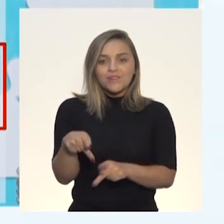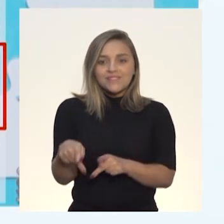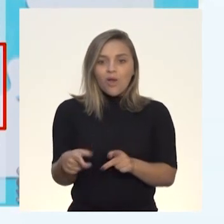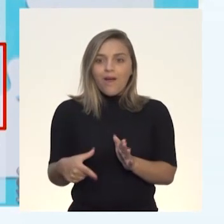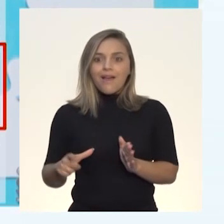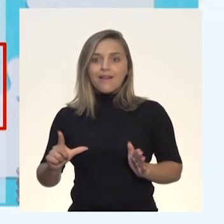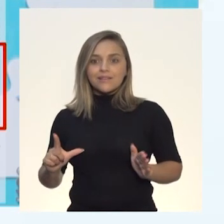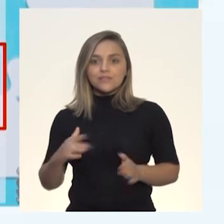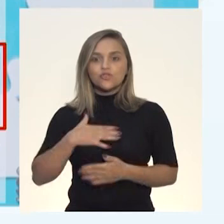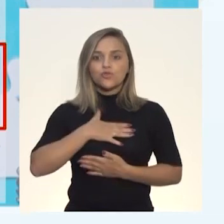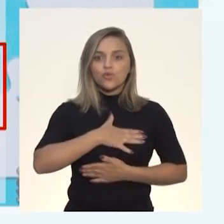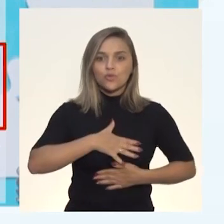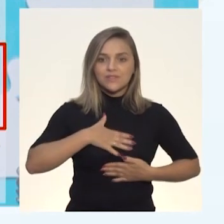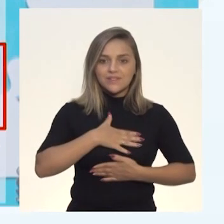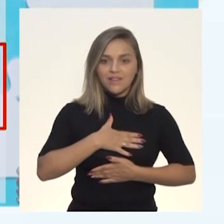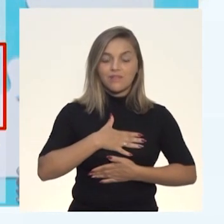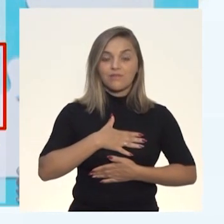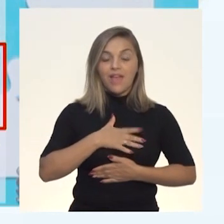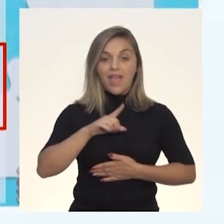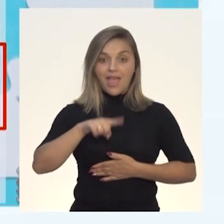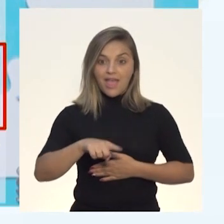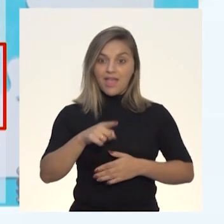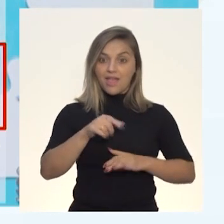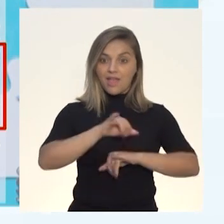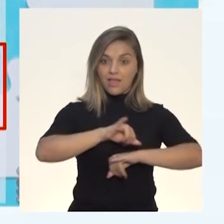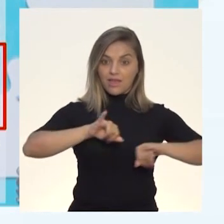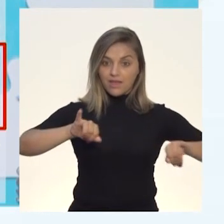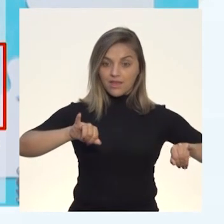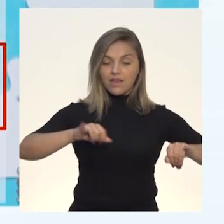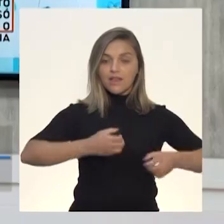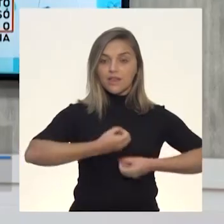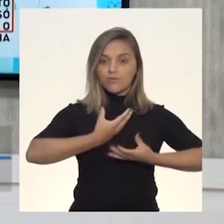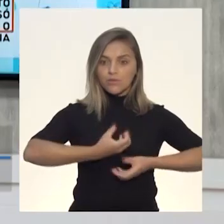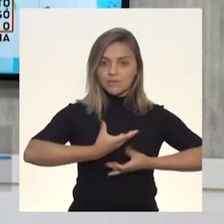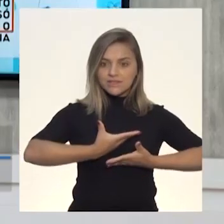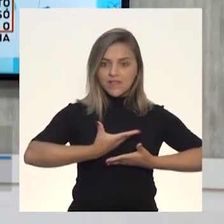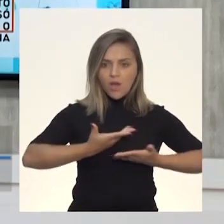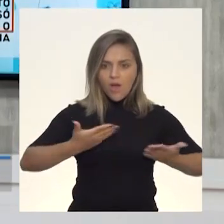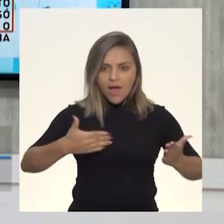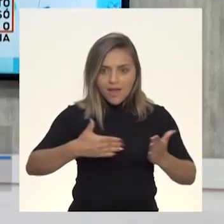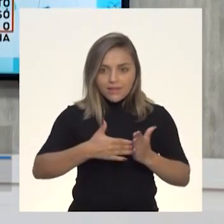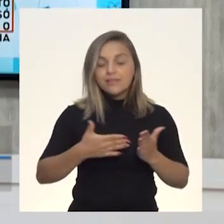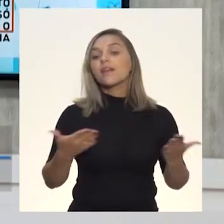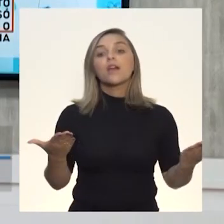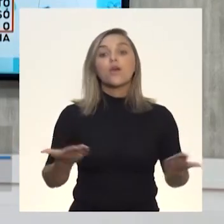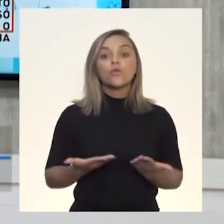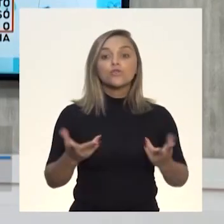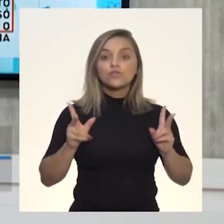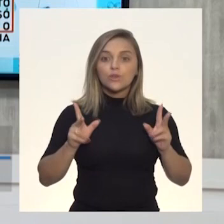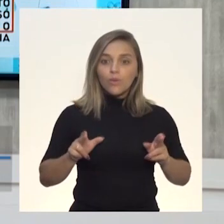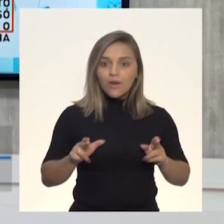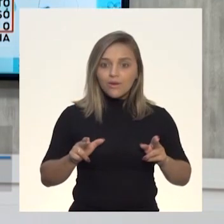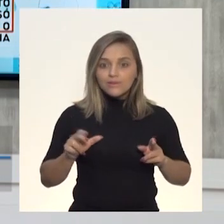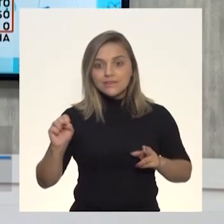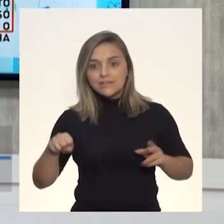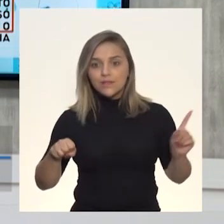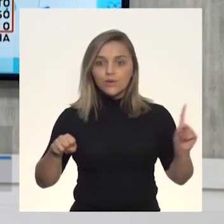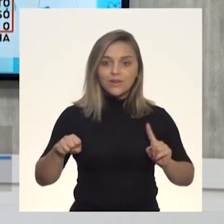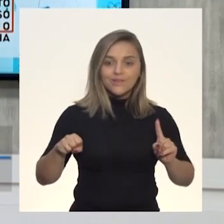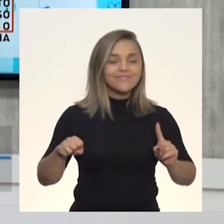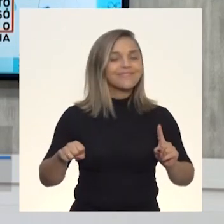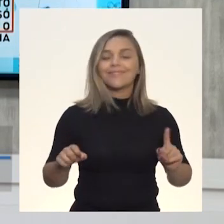divertisse. Essa informação, ela se sustenta no dia de hoje? Sim ou não? Não,